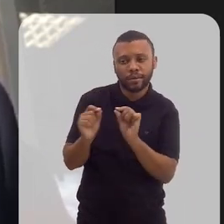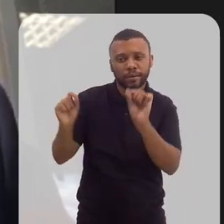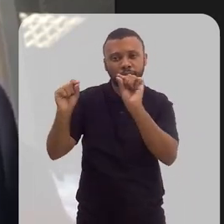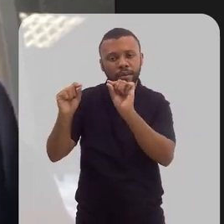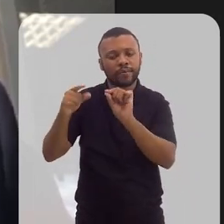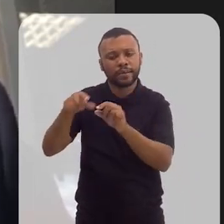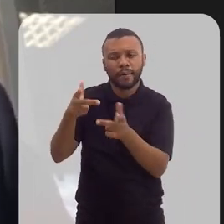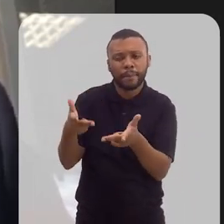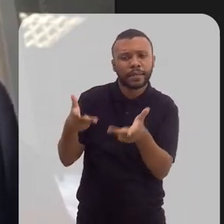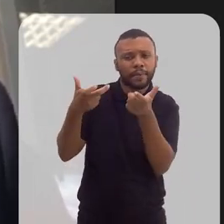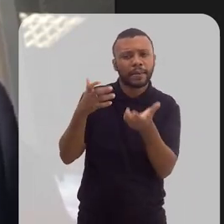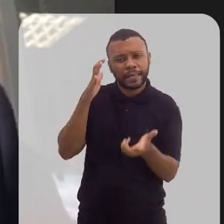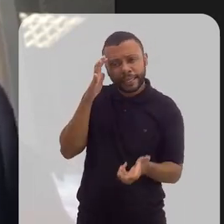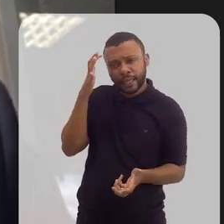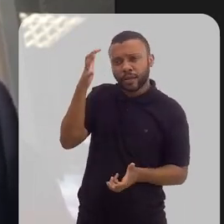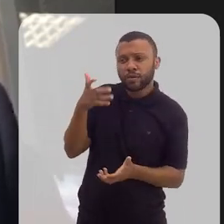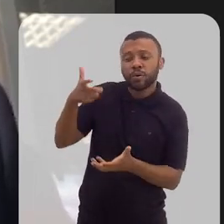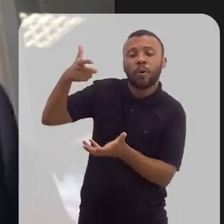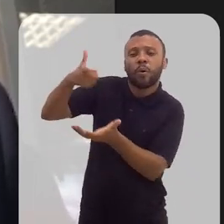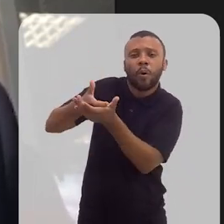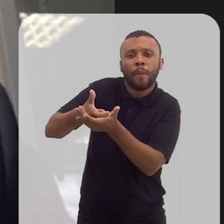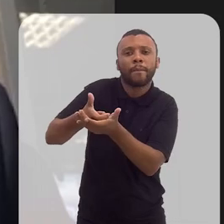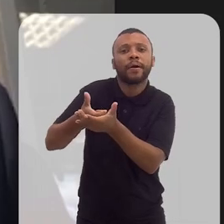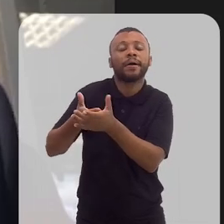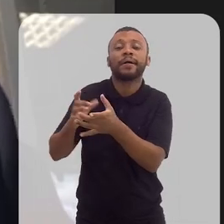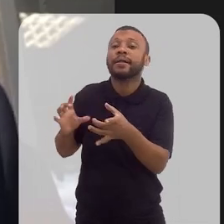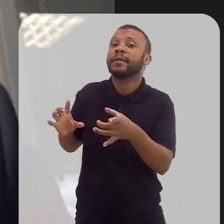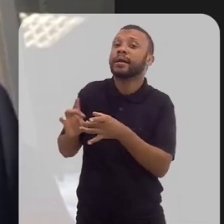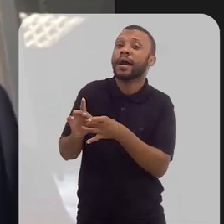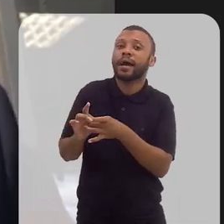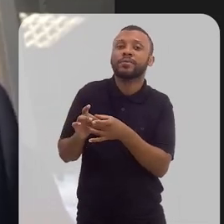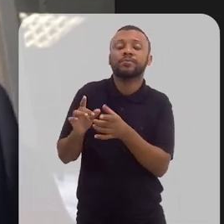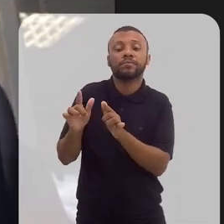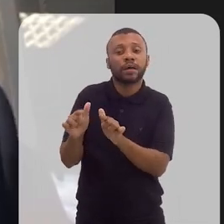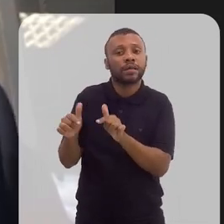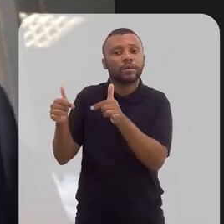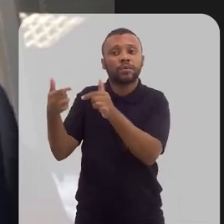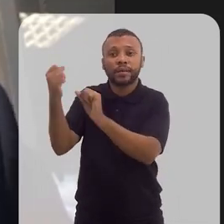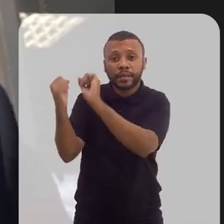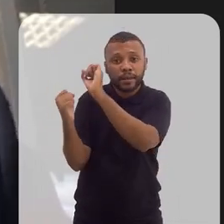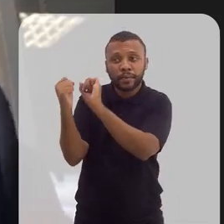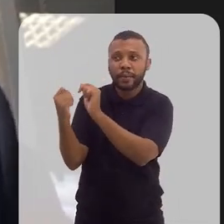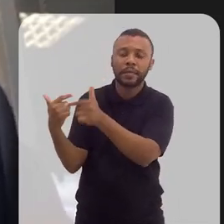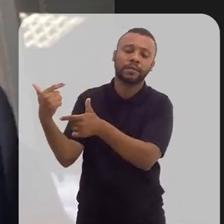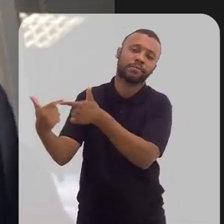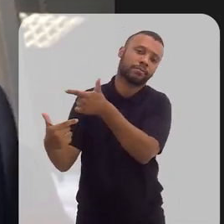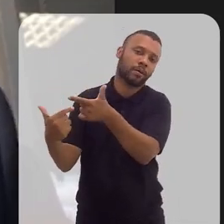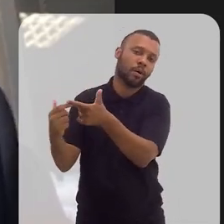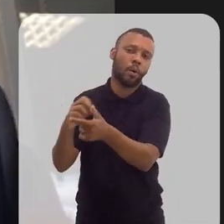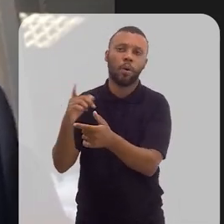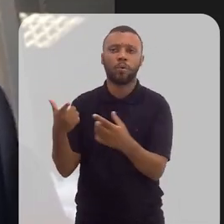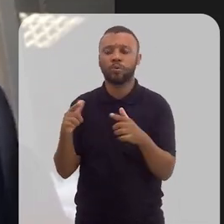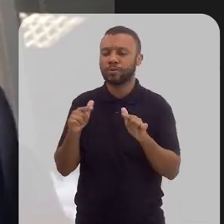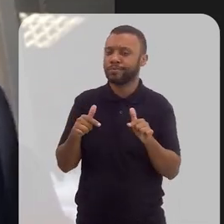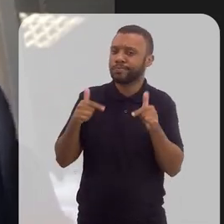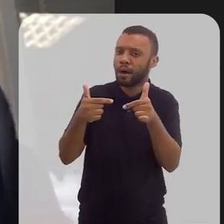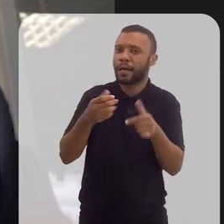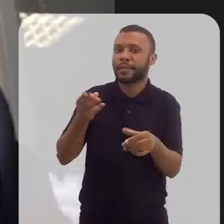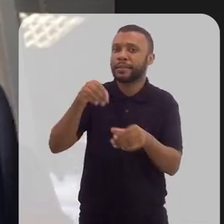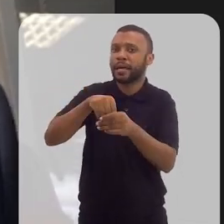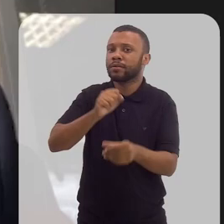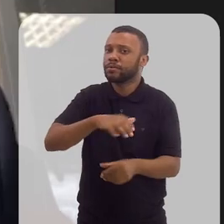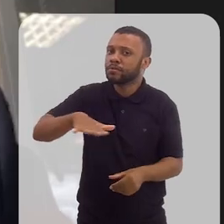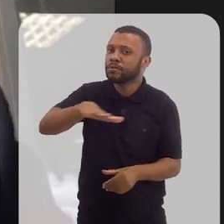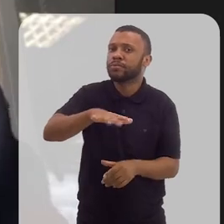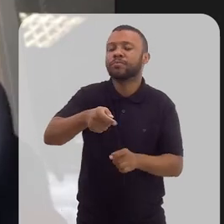decisões de compra já baseadas em como essas empresas atuam, em como essas empresas se comportam no mercado. Então,